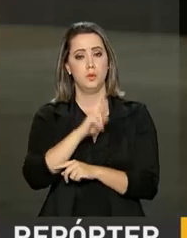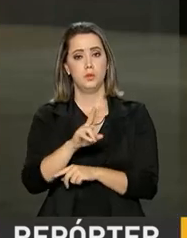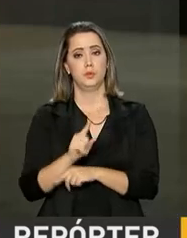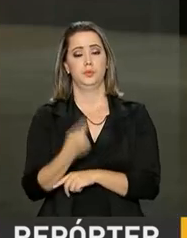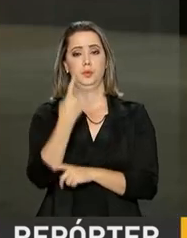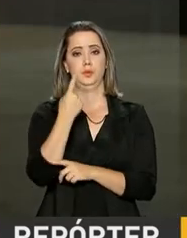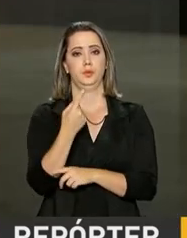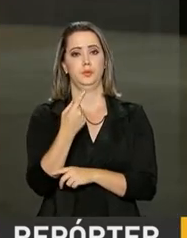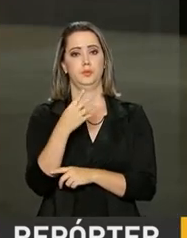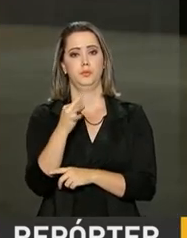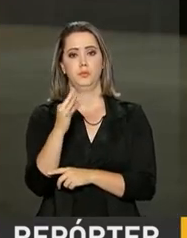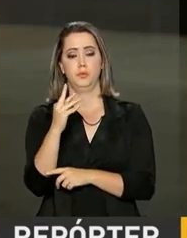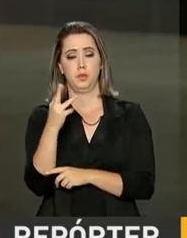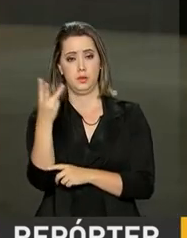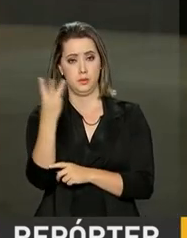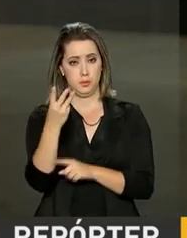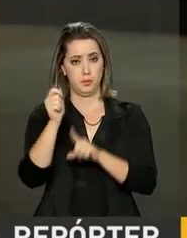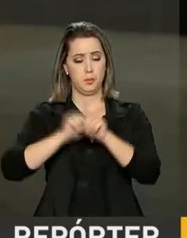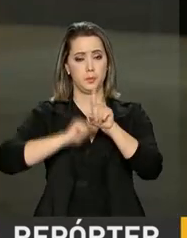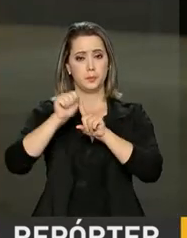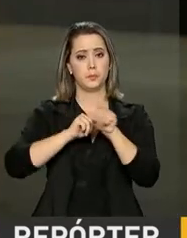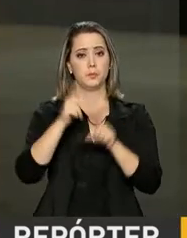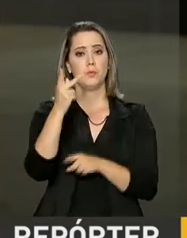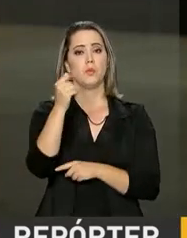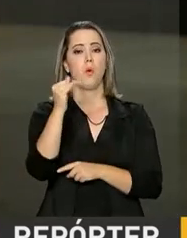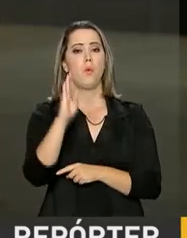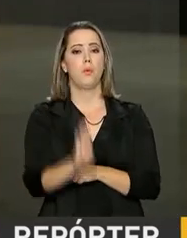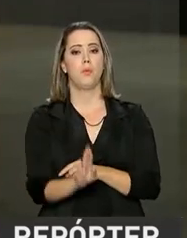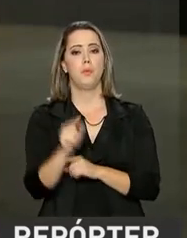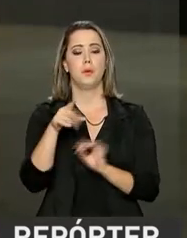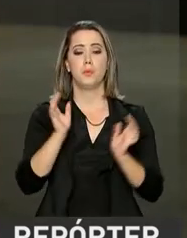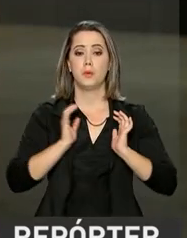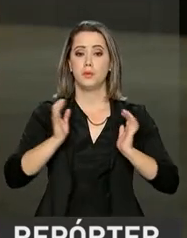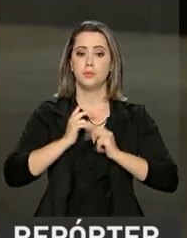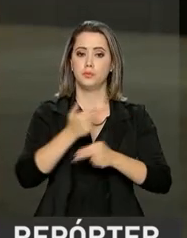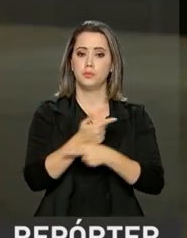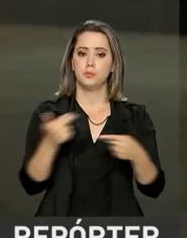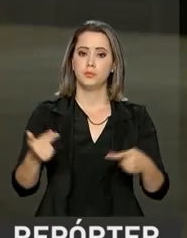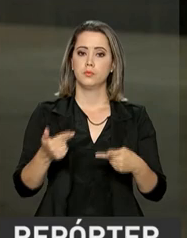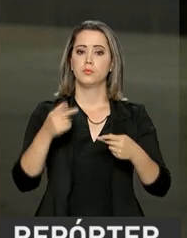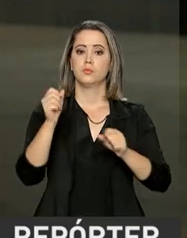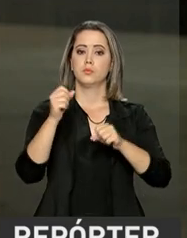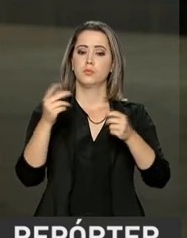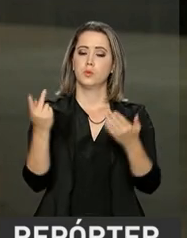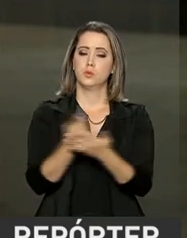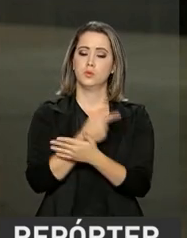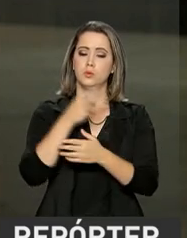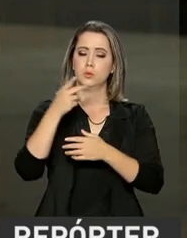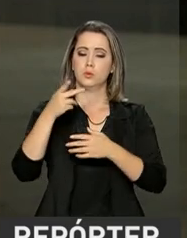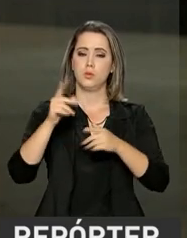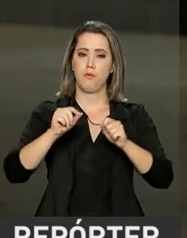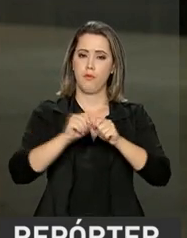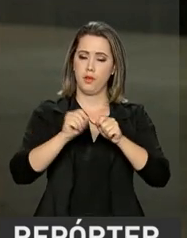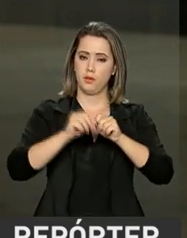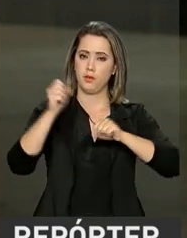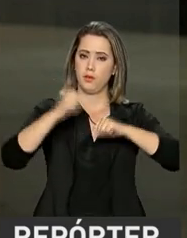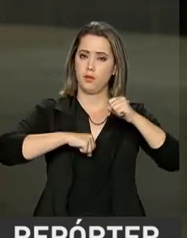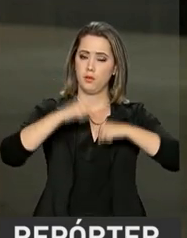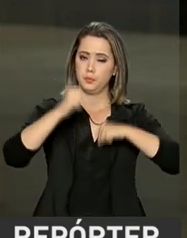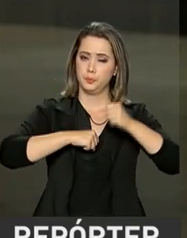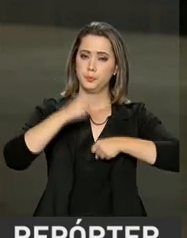trimestre o PIB que é o conjunto de bens serviços e riquezas produzidos pelo país saiu do vermelho dos últimos 2